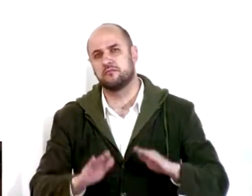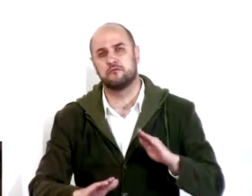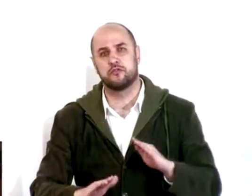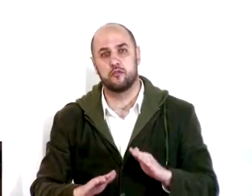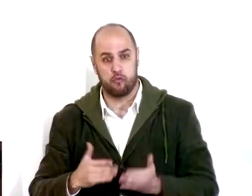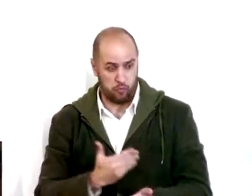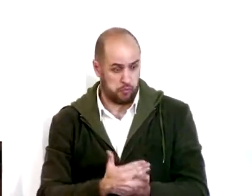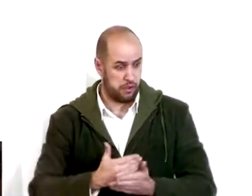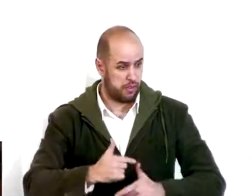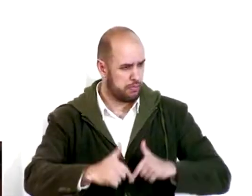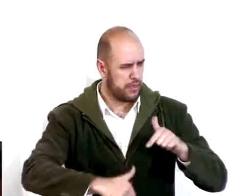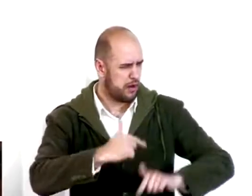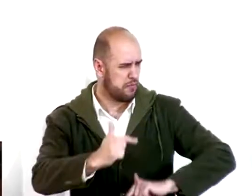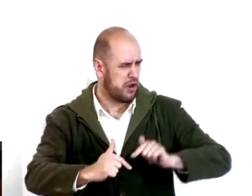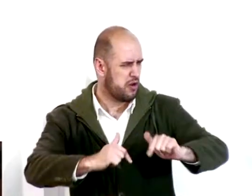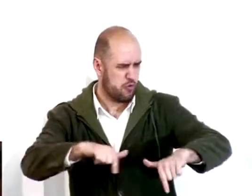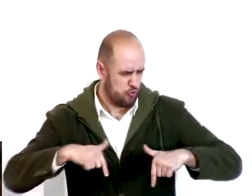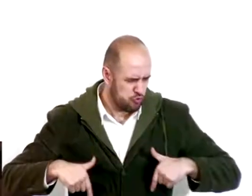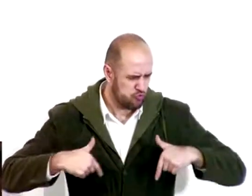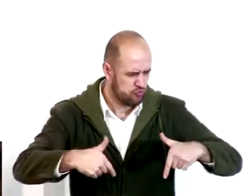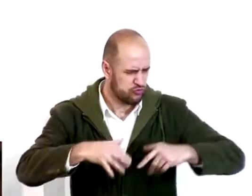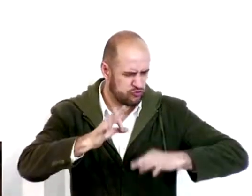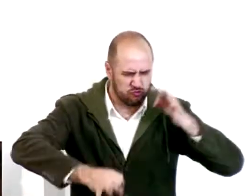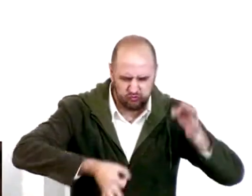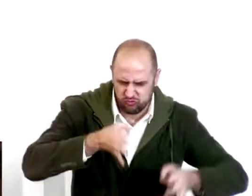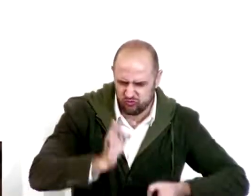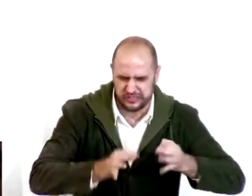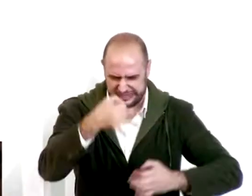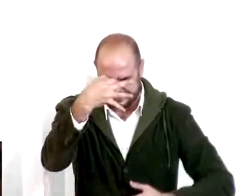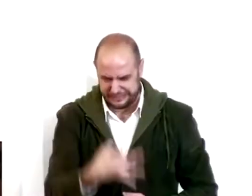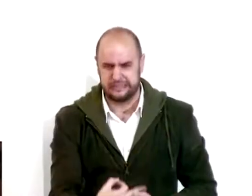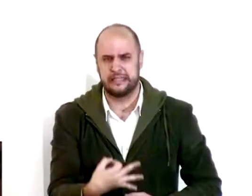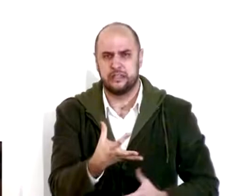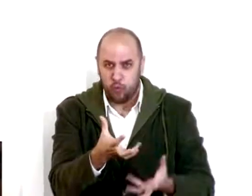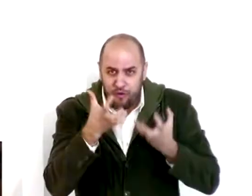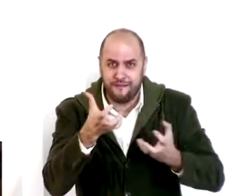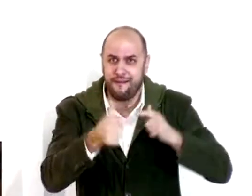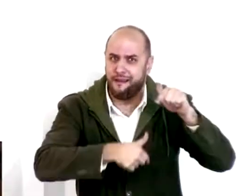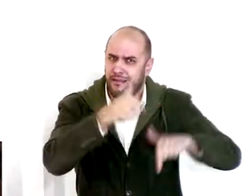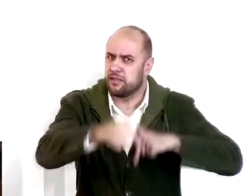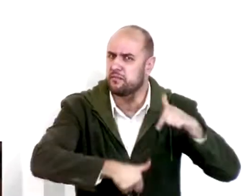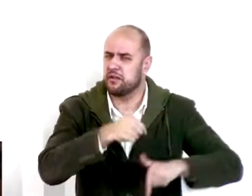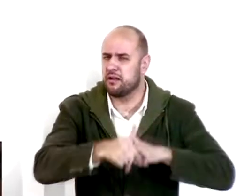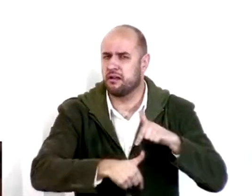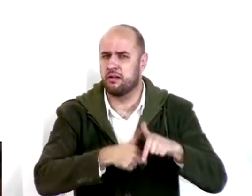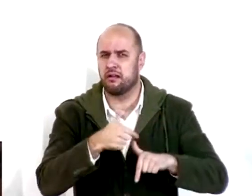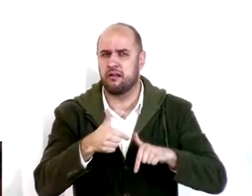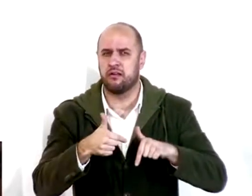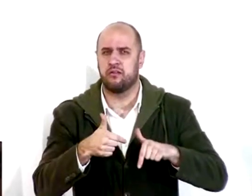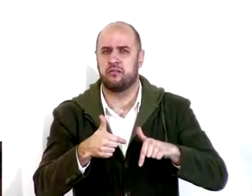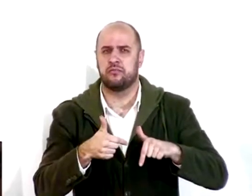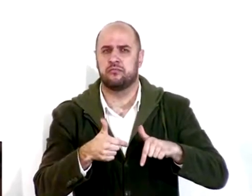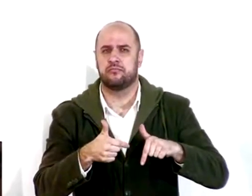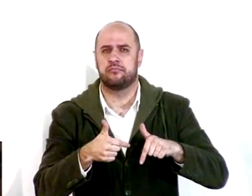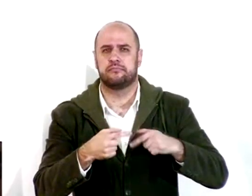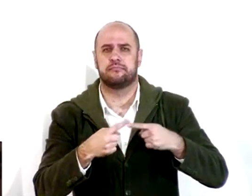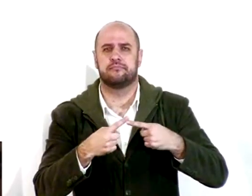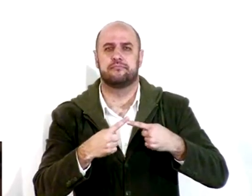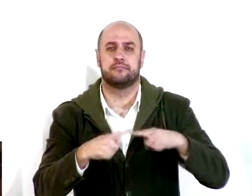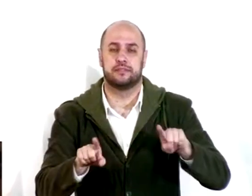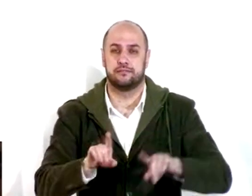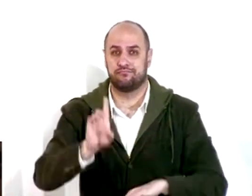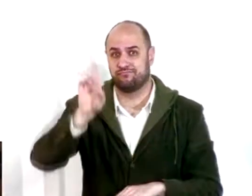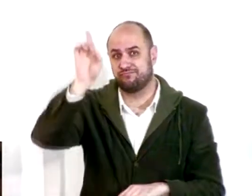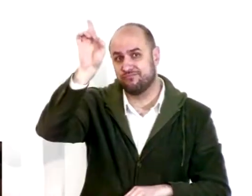para lutar pela justiça, por aquilo que é reto. E como o direito